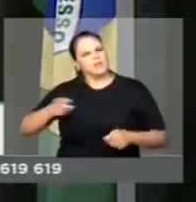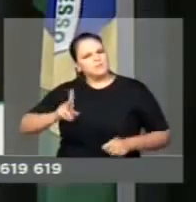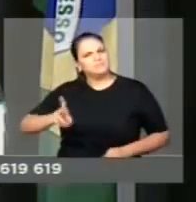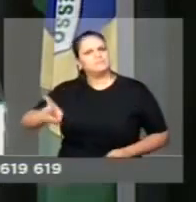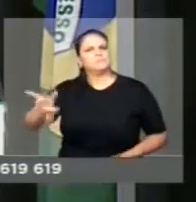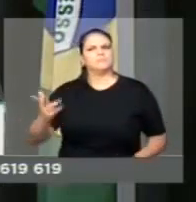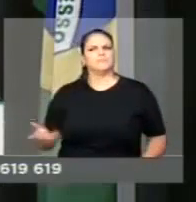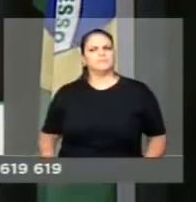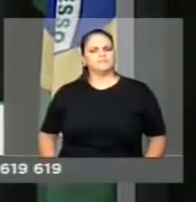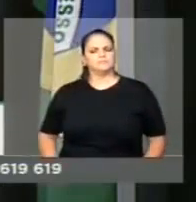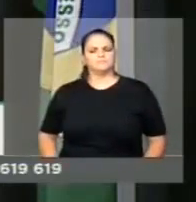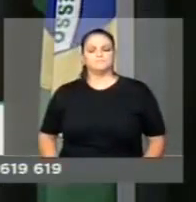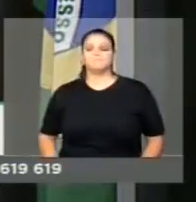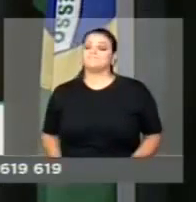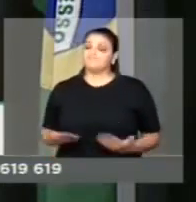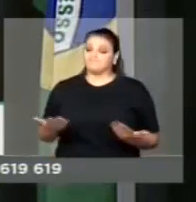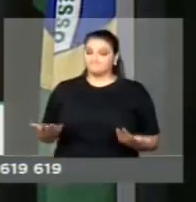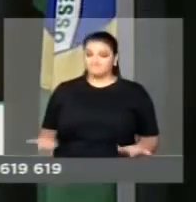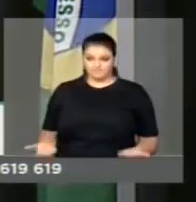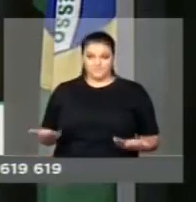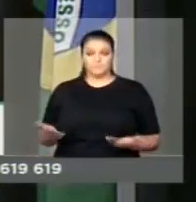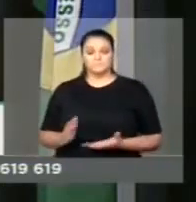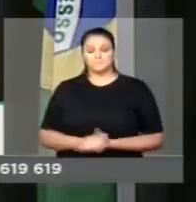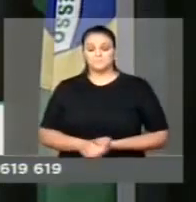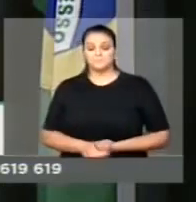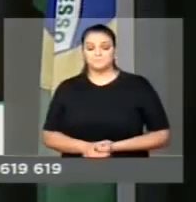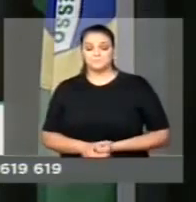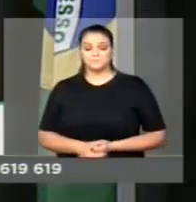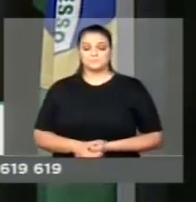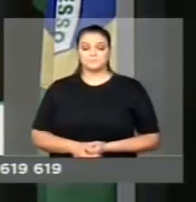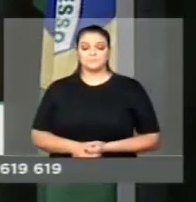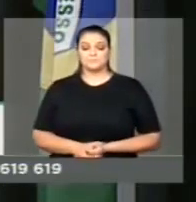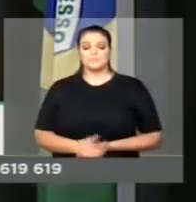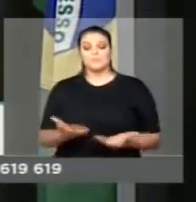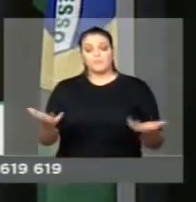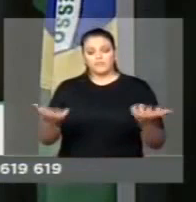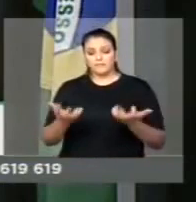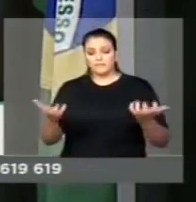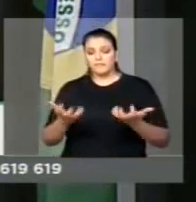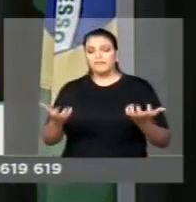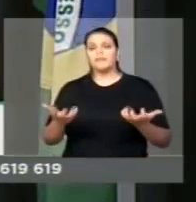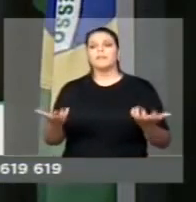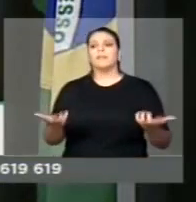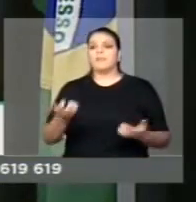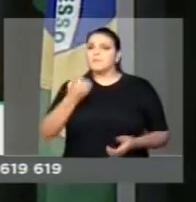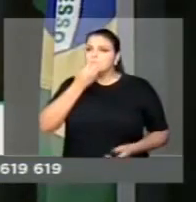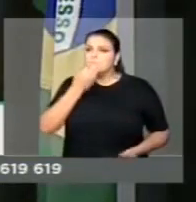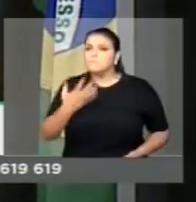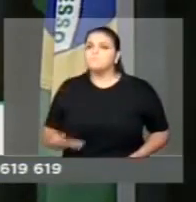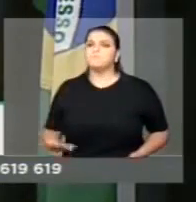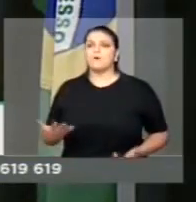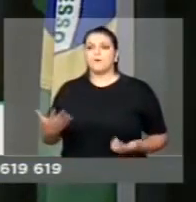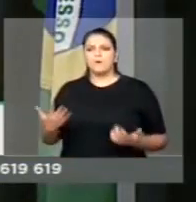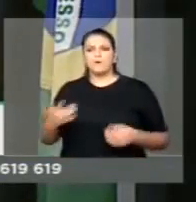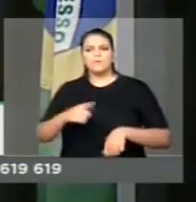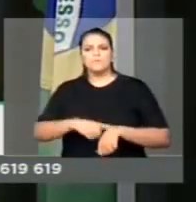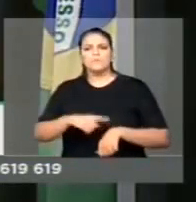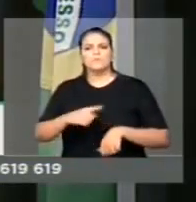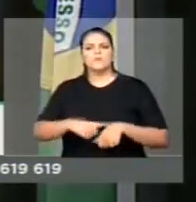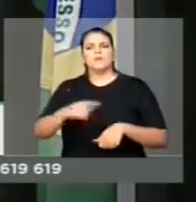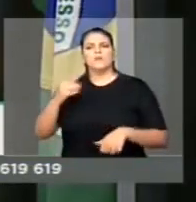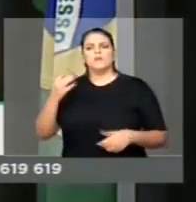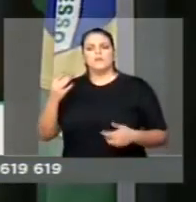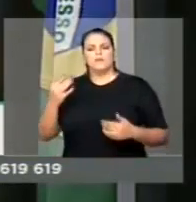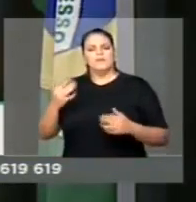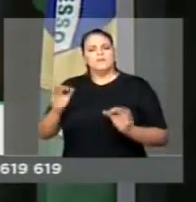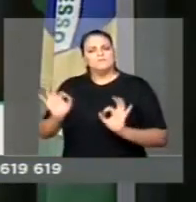esta linha de entendimento nacional e da busca de uma ampla concertação social que implica no desejo